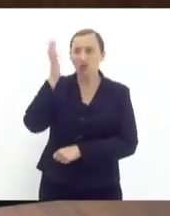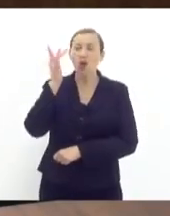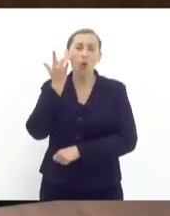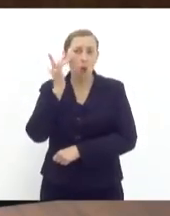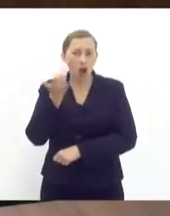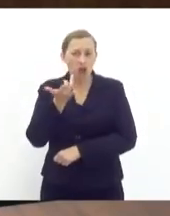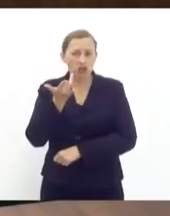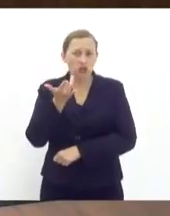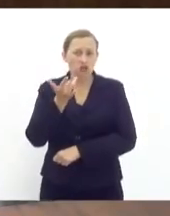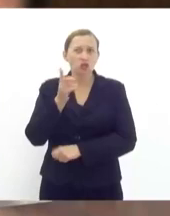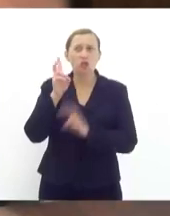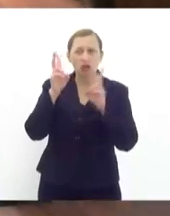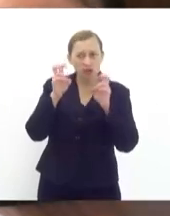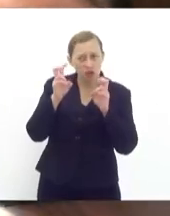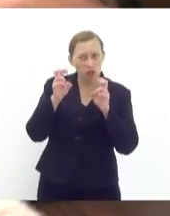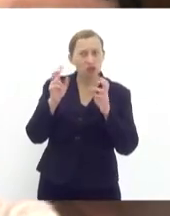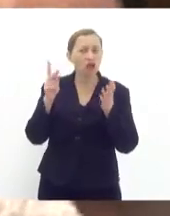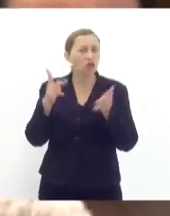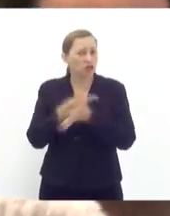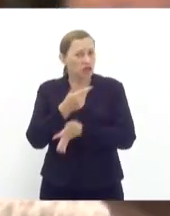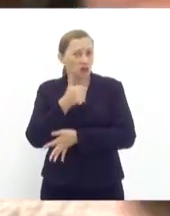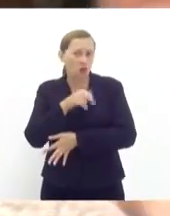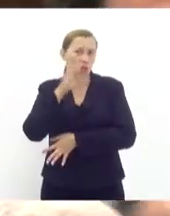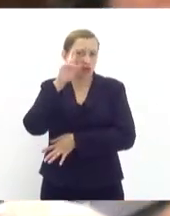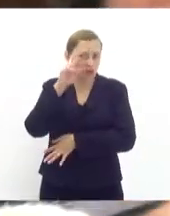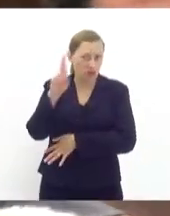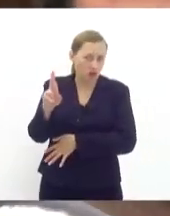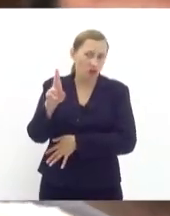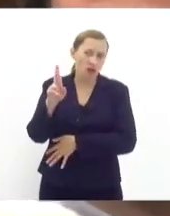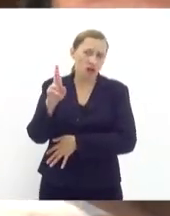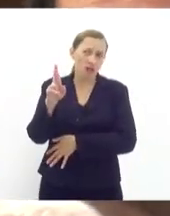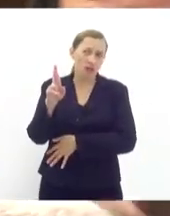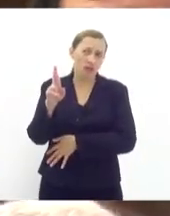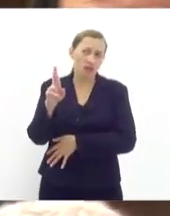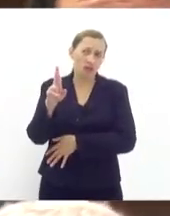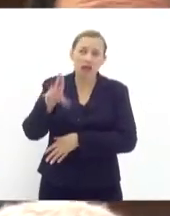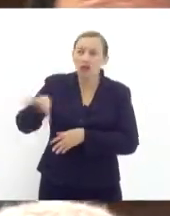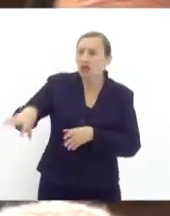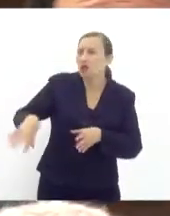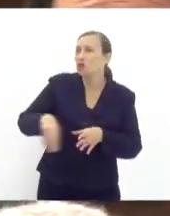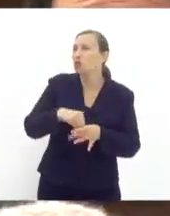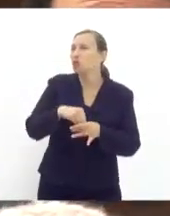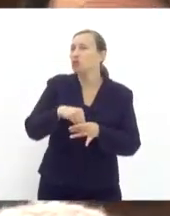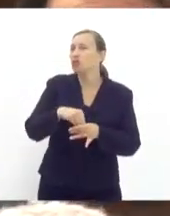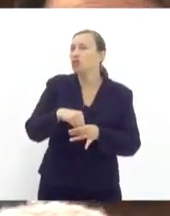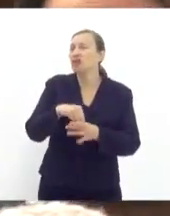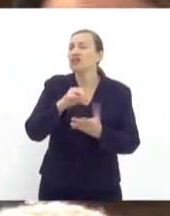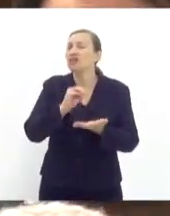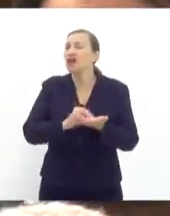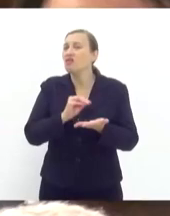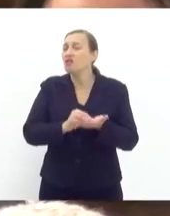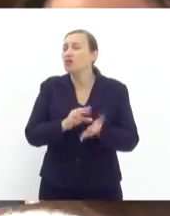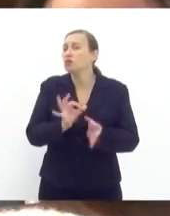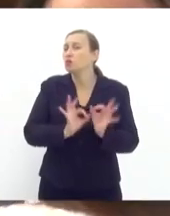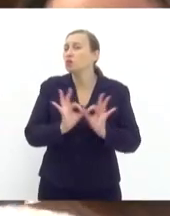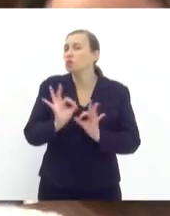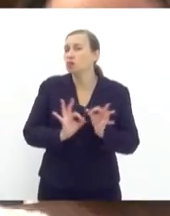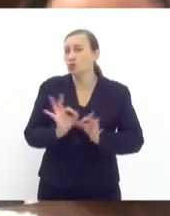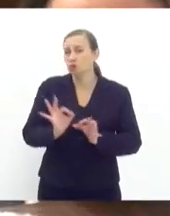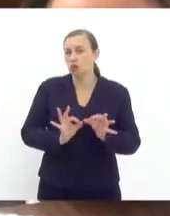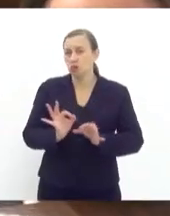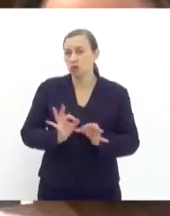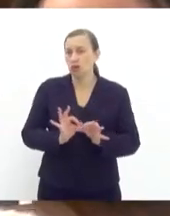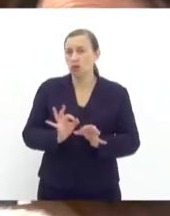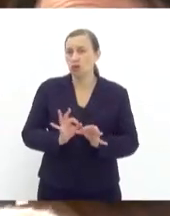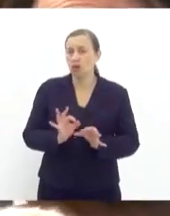acho que o fato que ocorreu com a senhora está inserido na falta de organização que